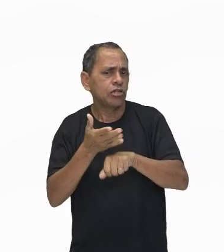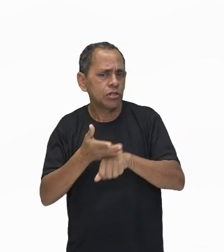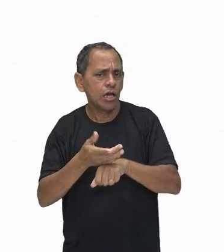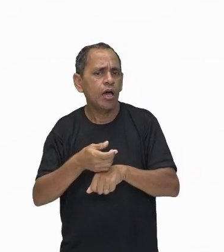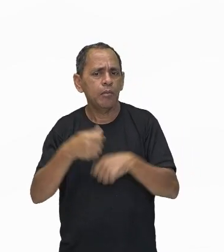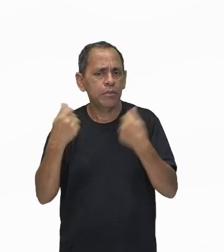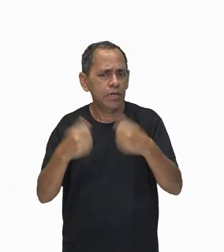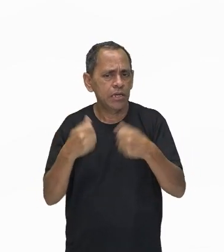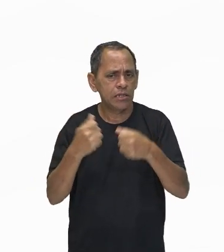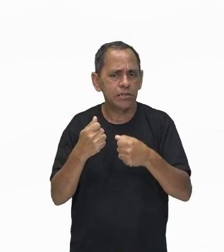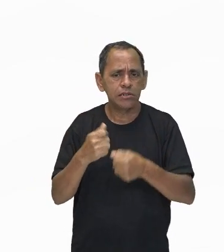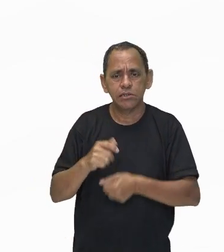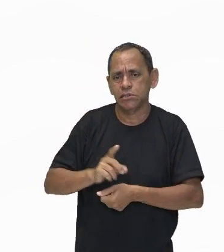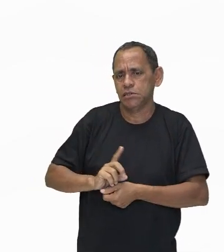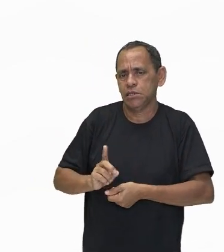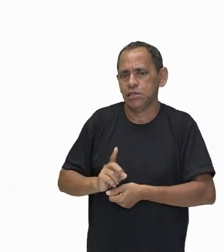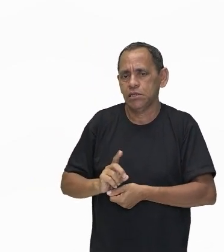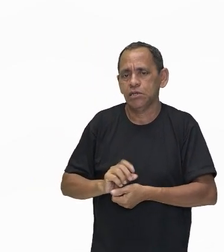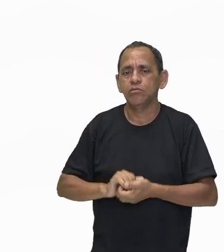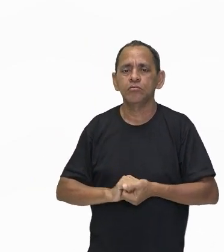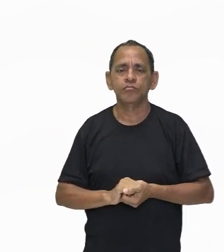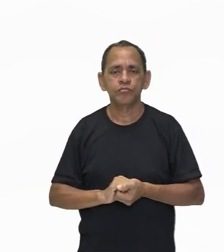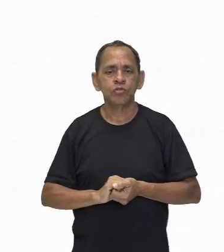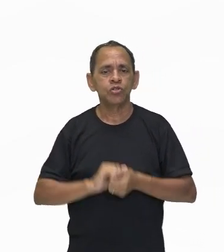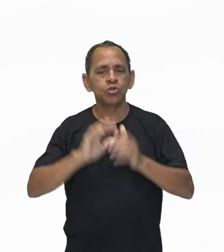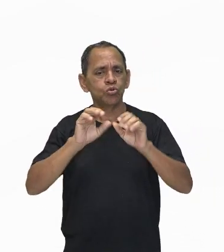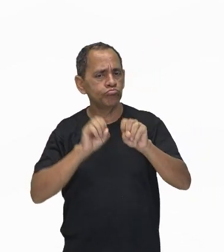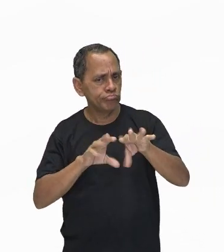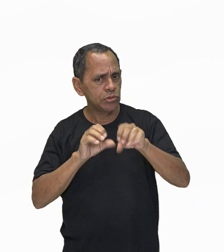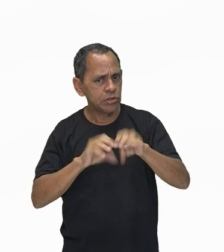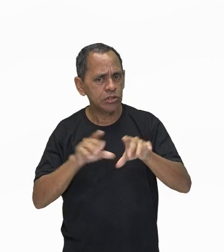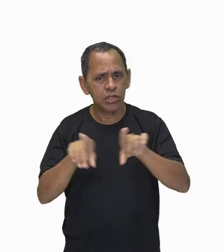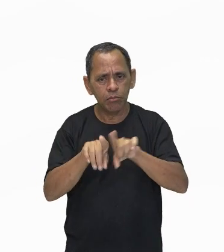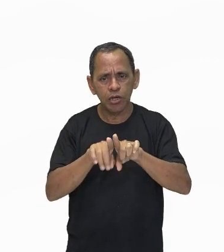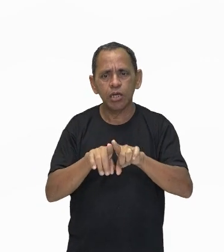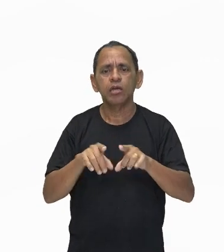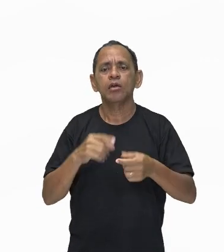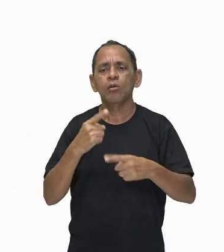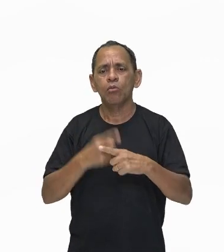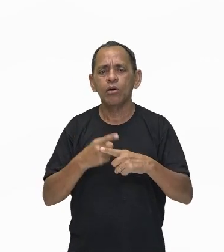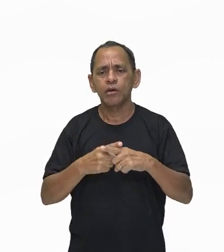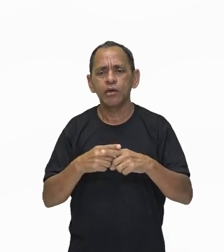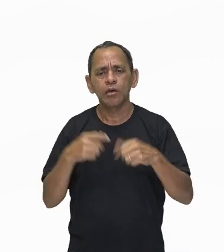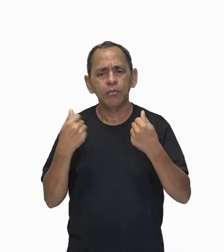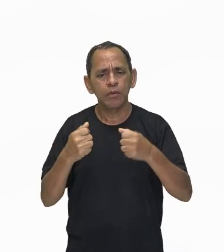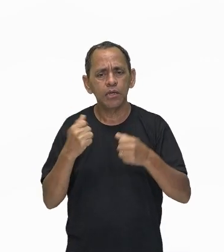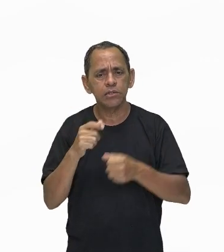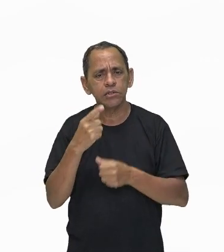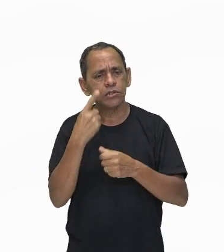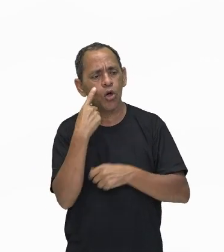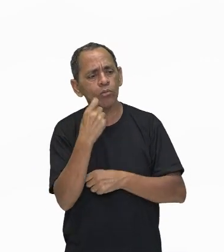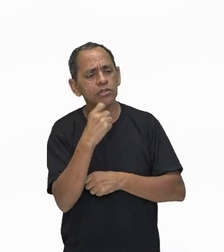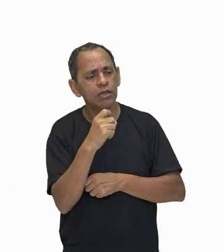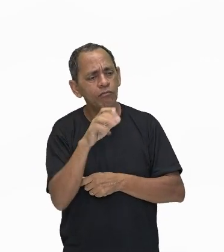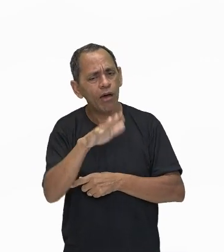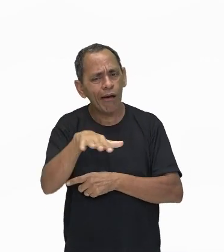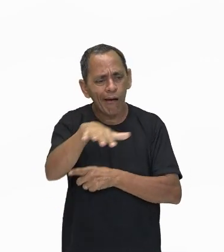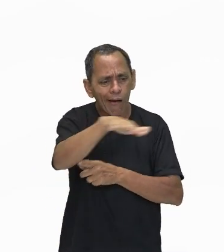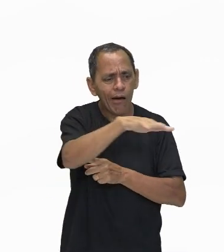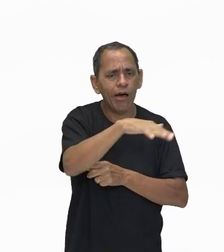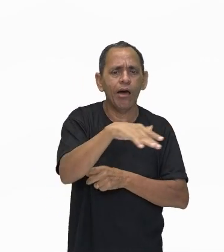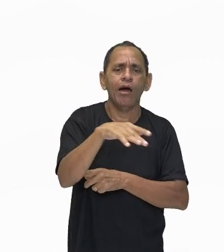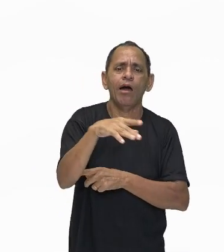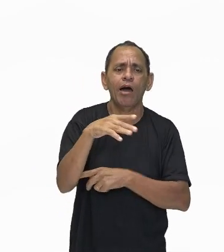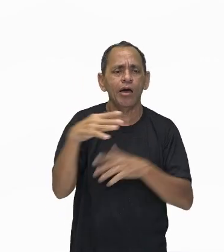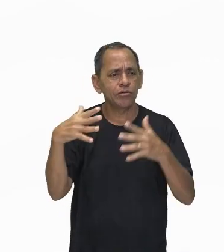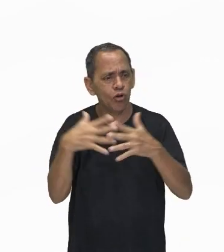do ensino, não é mesmo? Por quê? Porque a gente precisa, então, observar as áreas conflituosas para que a gente